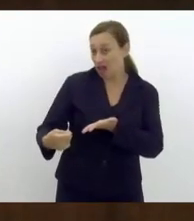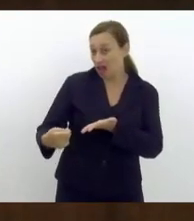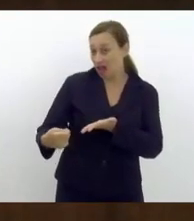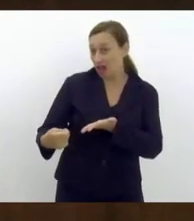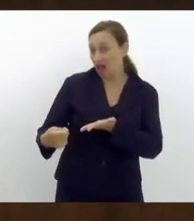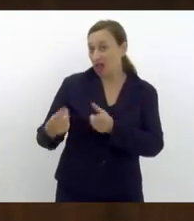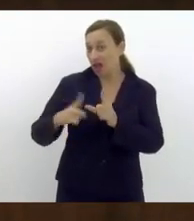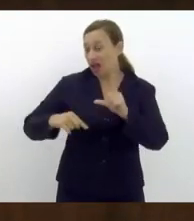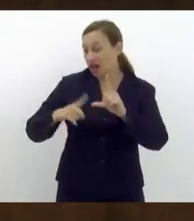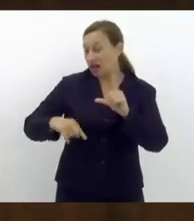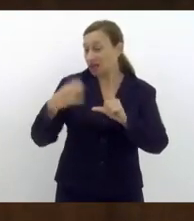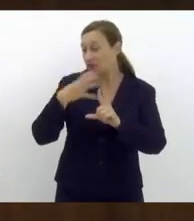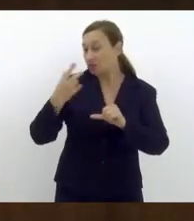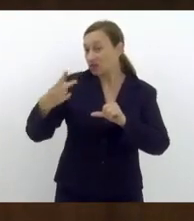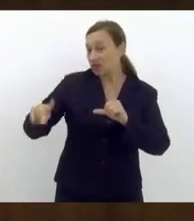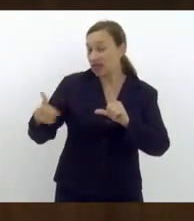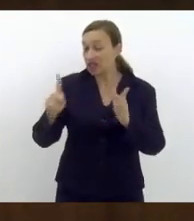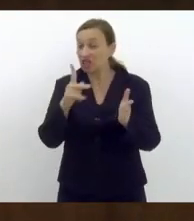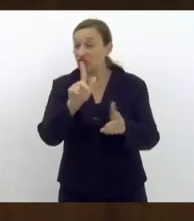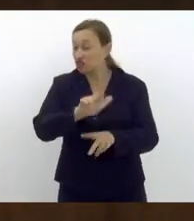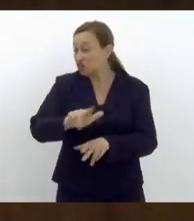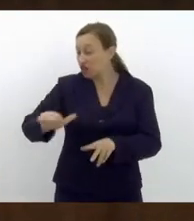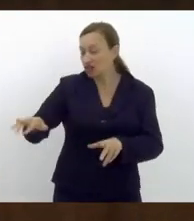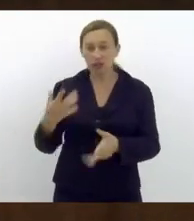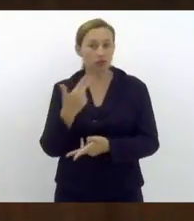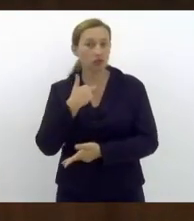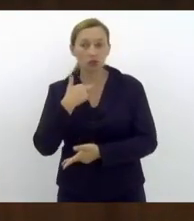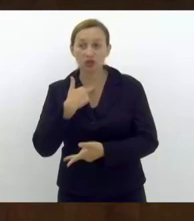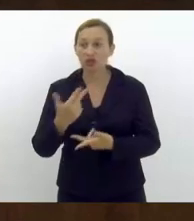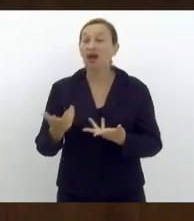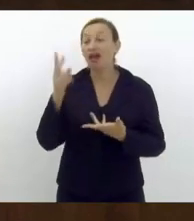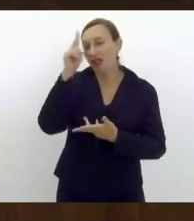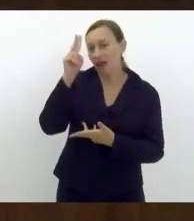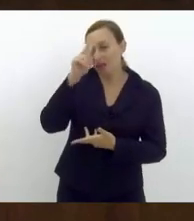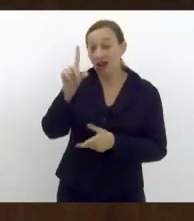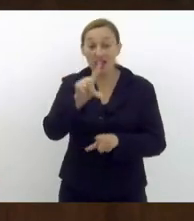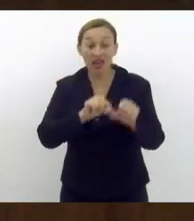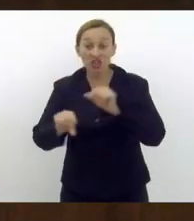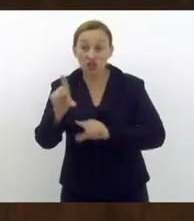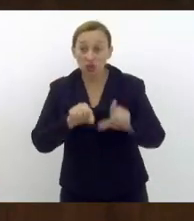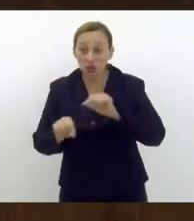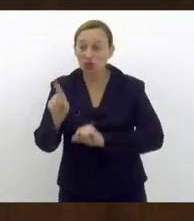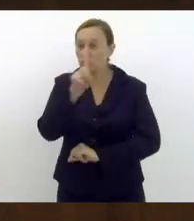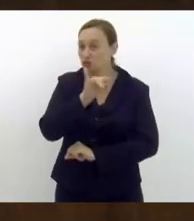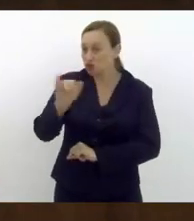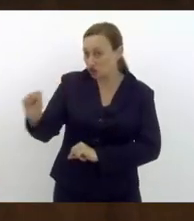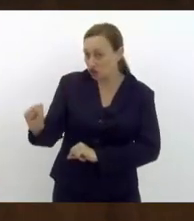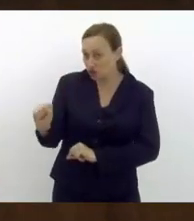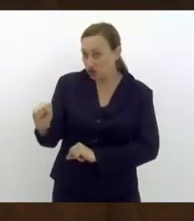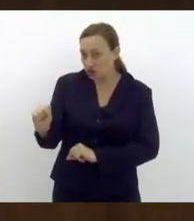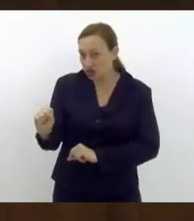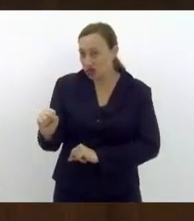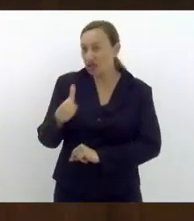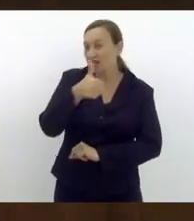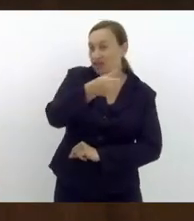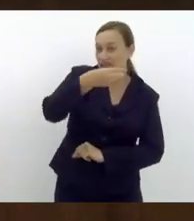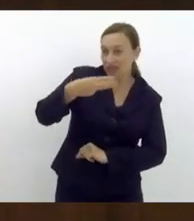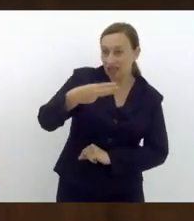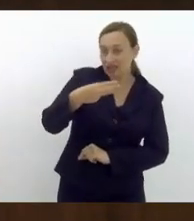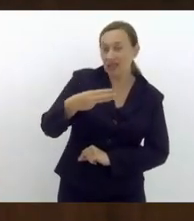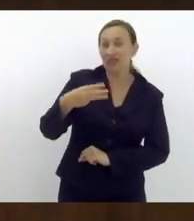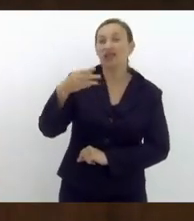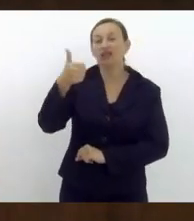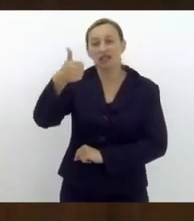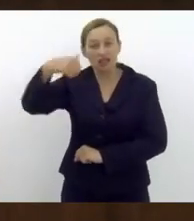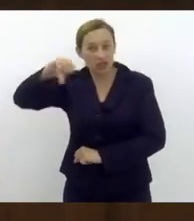fazia em diferentes sambas. Então, nesse sentido, lembrar que a escolha dos dias, entre os dias, né, 13 e 19 de abril,